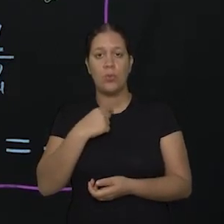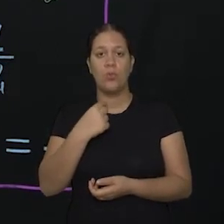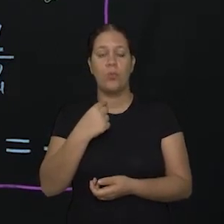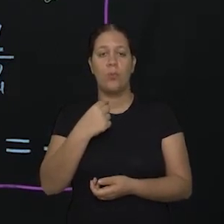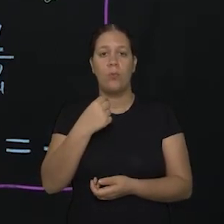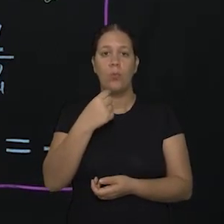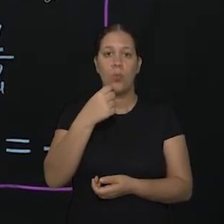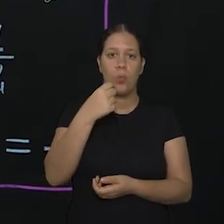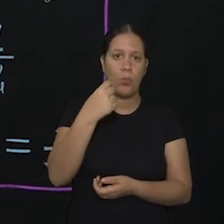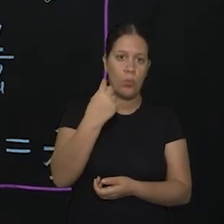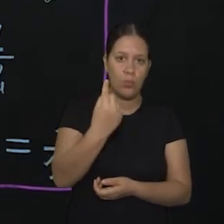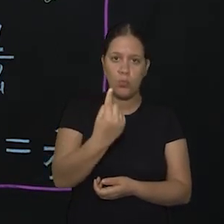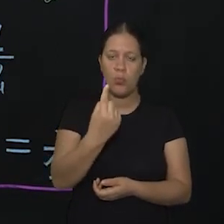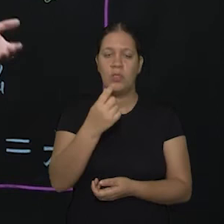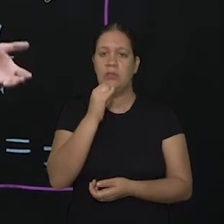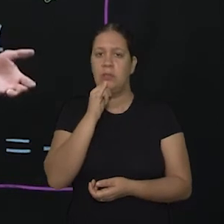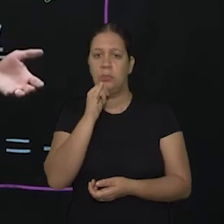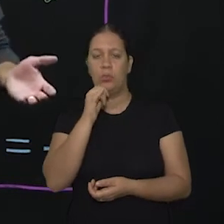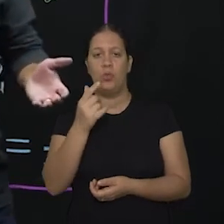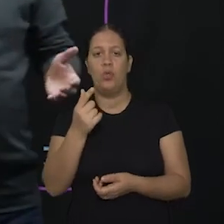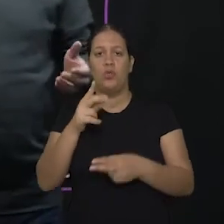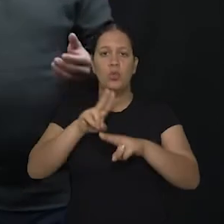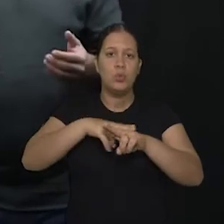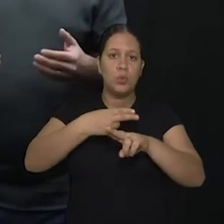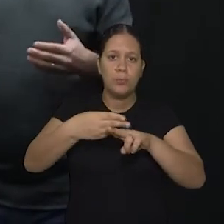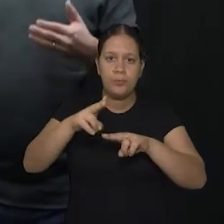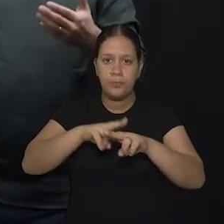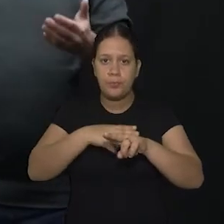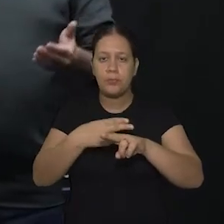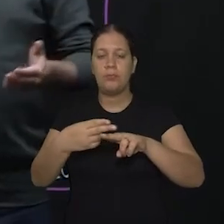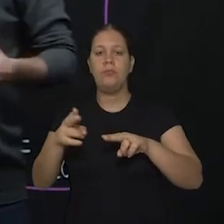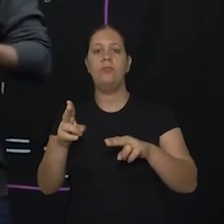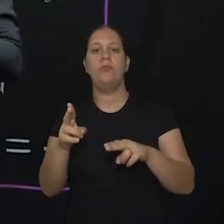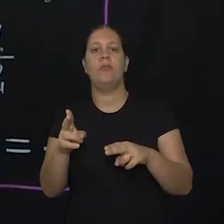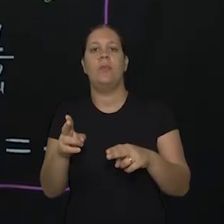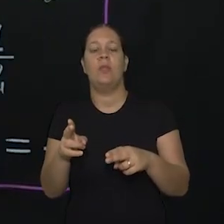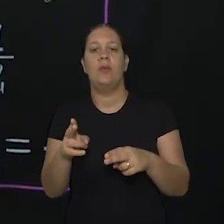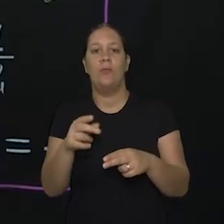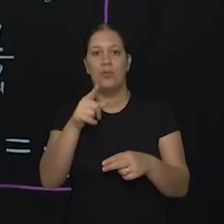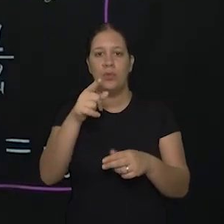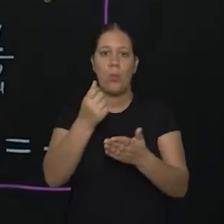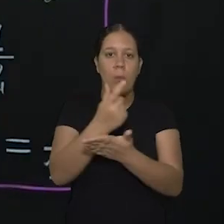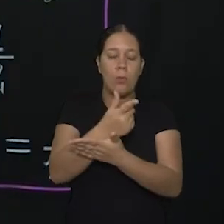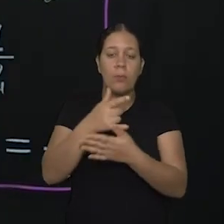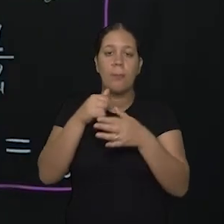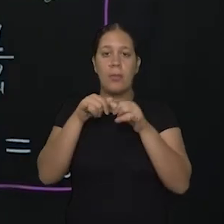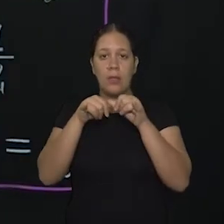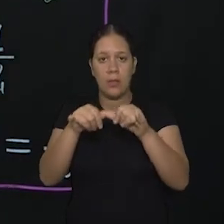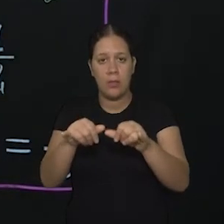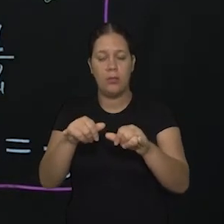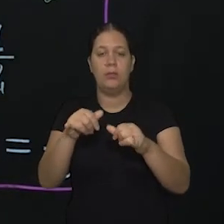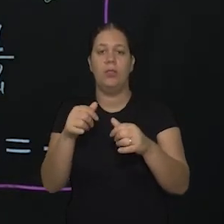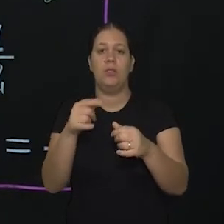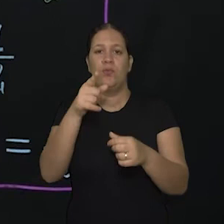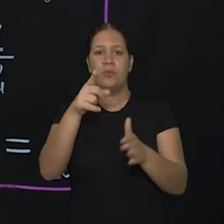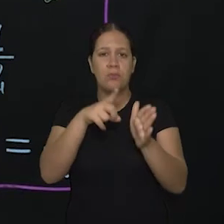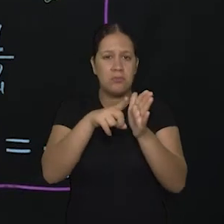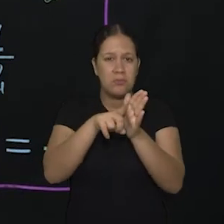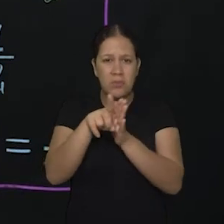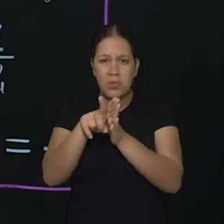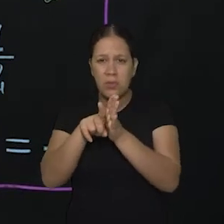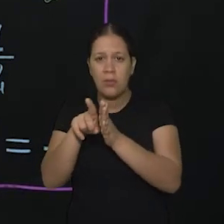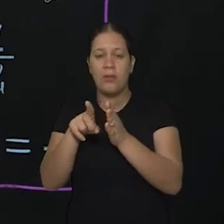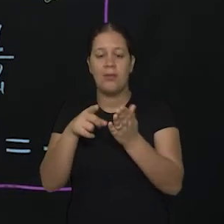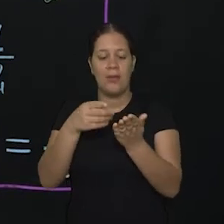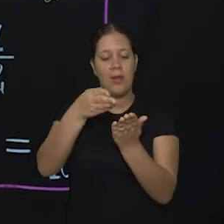pegando uma. Por exemplo, uma barra de chocolate, né? Onde você compra uma barra de chocolate na mercearia e geralmente você verifica